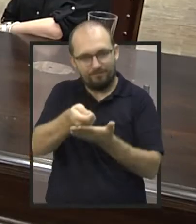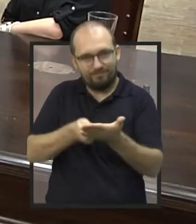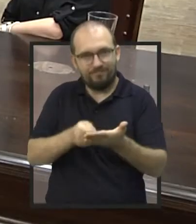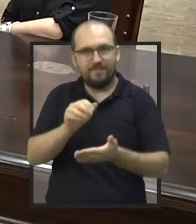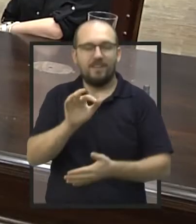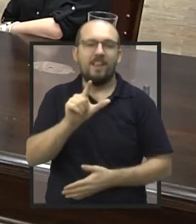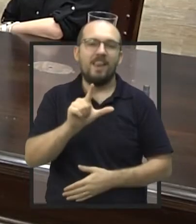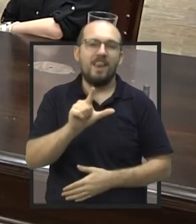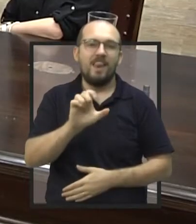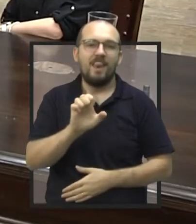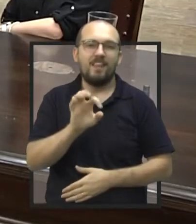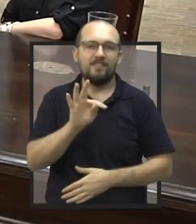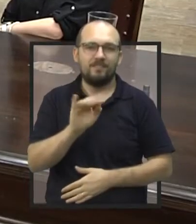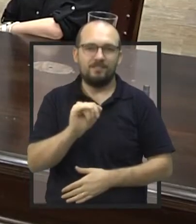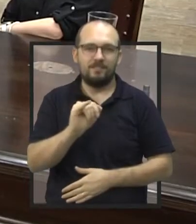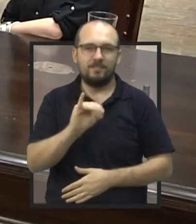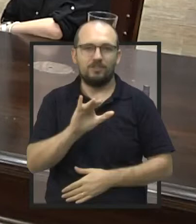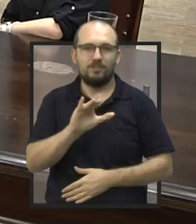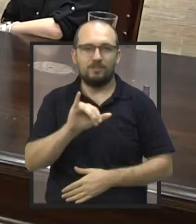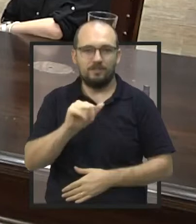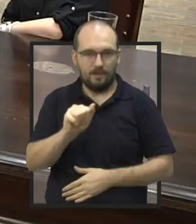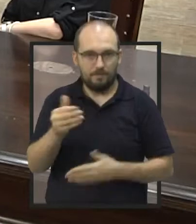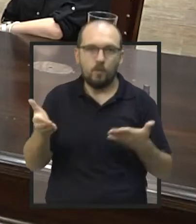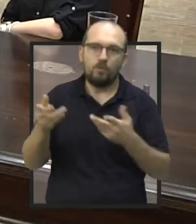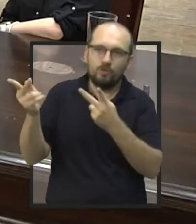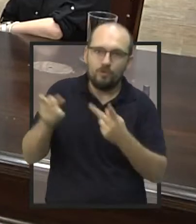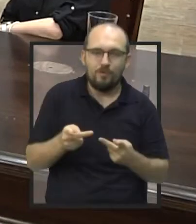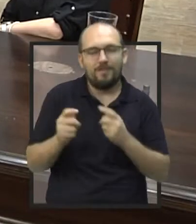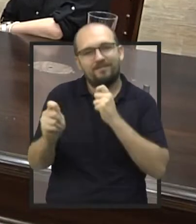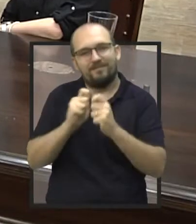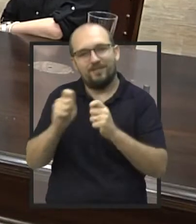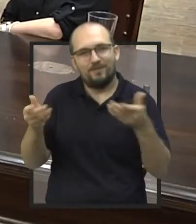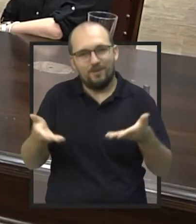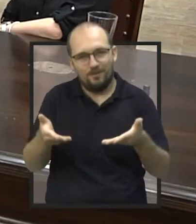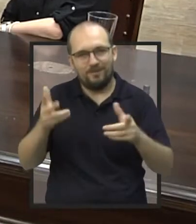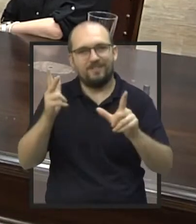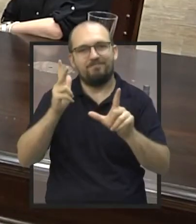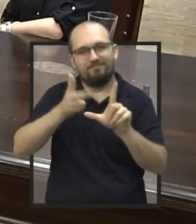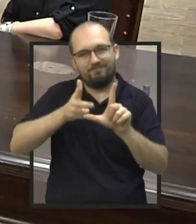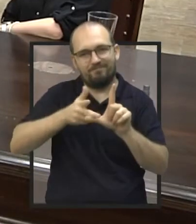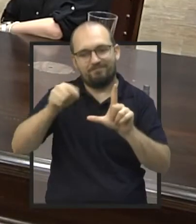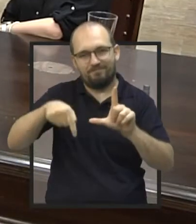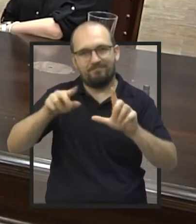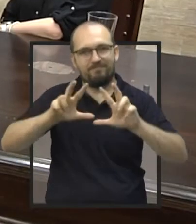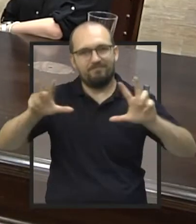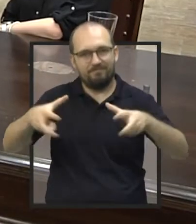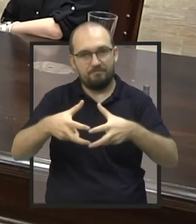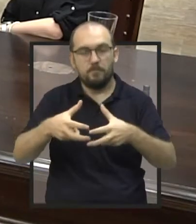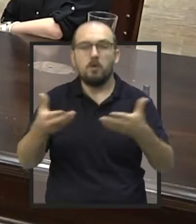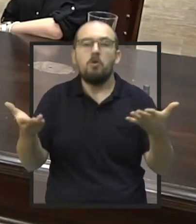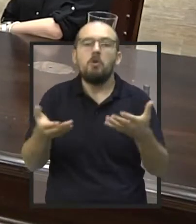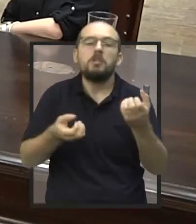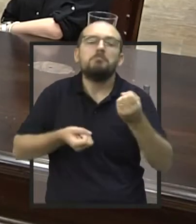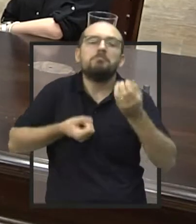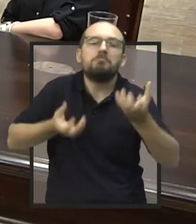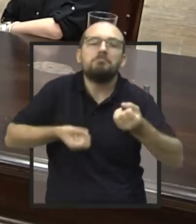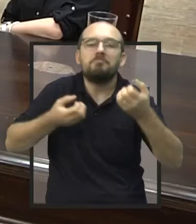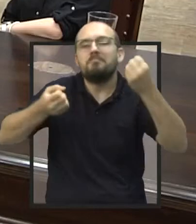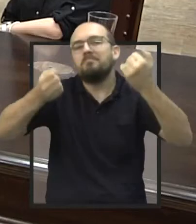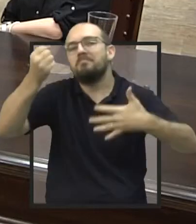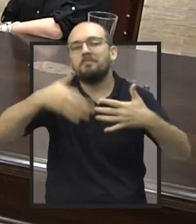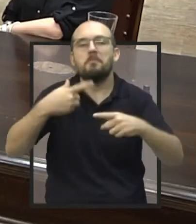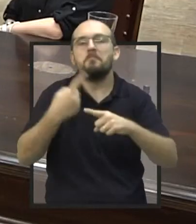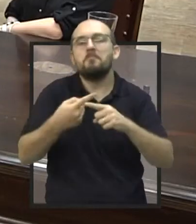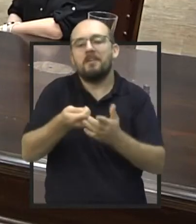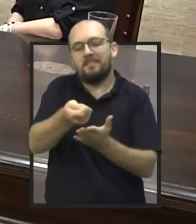situações chatas durante o dia, lidar com gente mal educada, fila de banco, entre outras coisas que vão acontecendo no